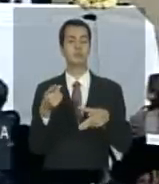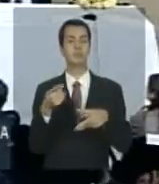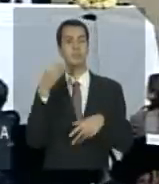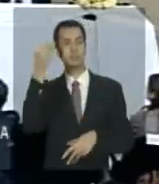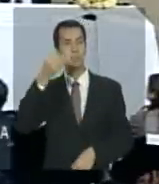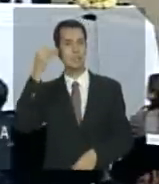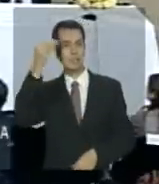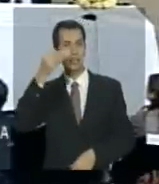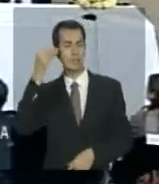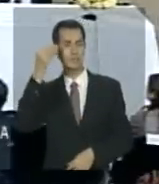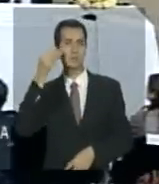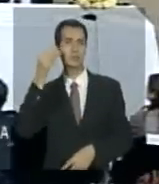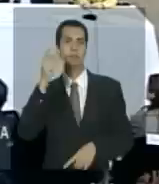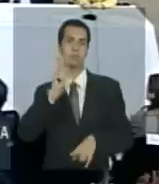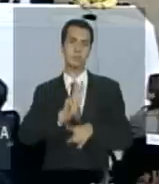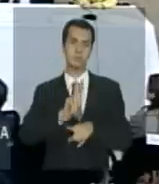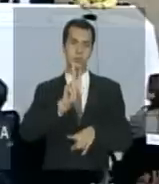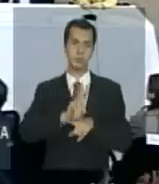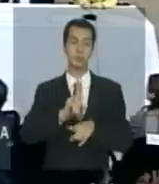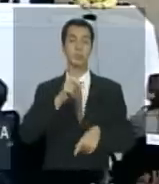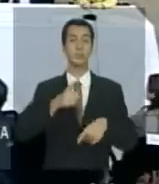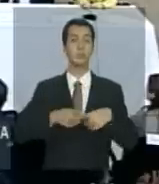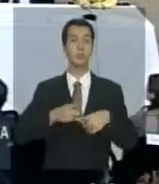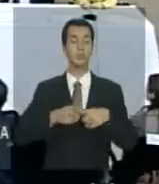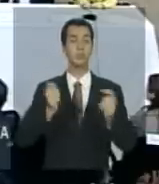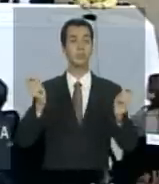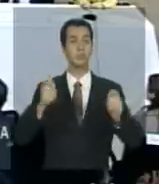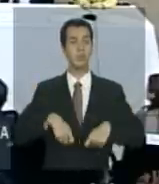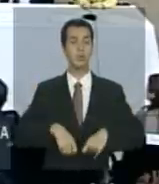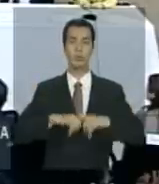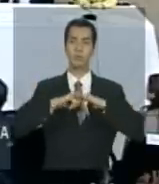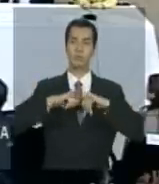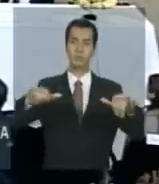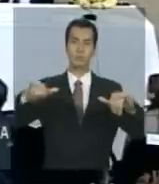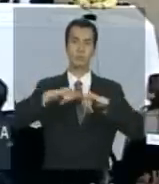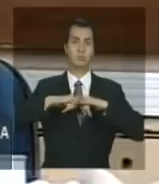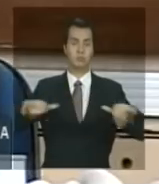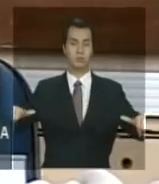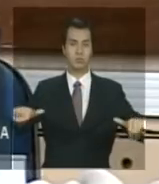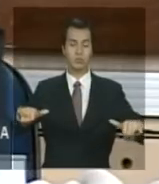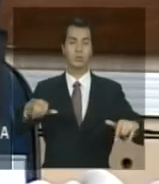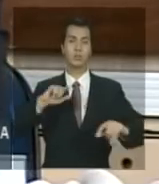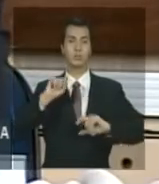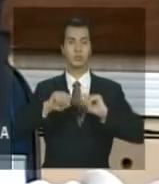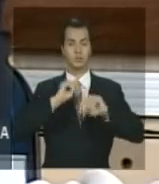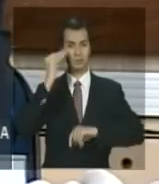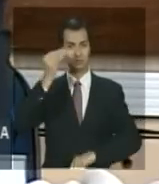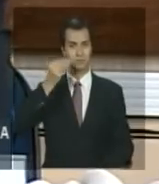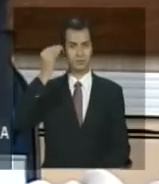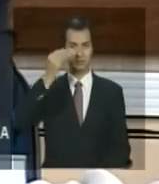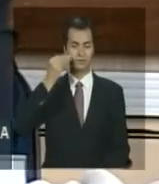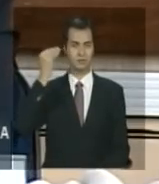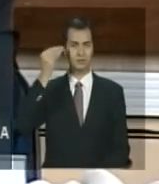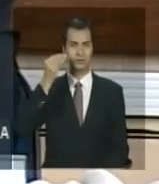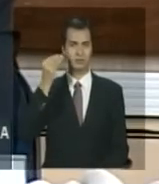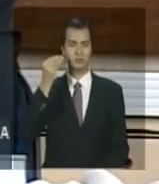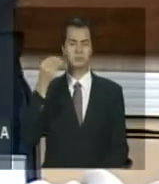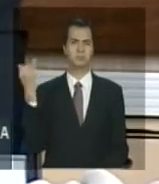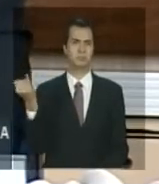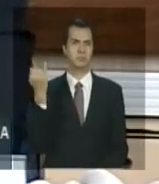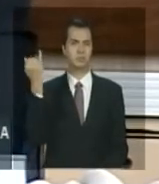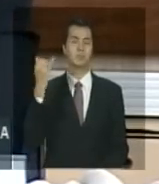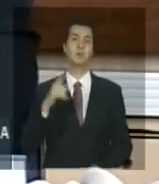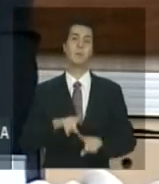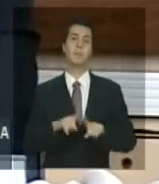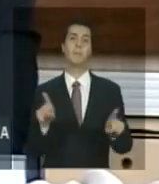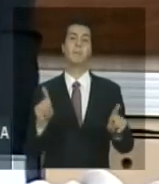papel fundamental não só para amplificar os resultados, né, dessas experiências muito importantes,